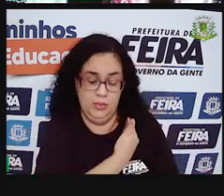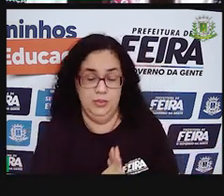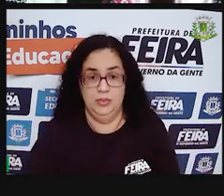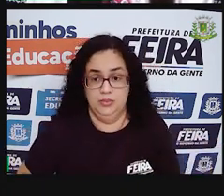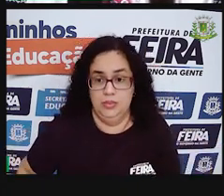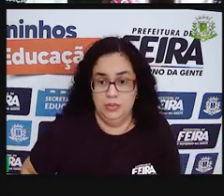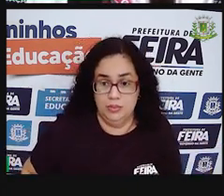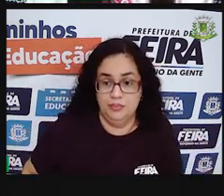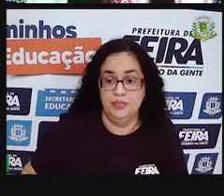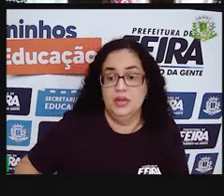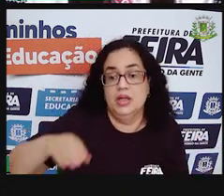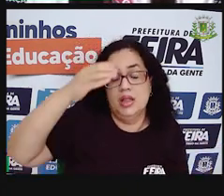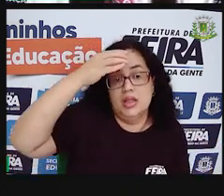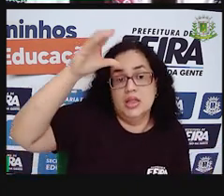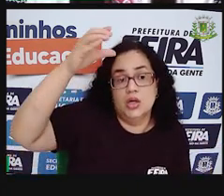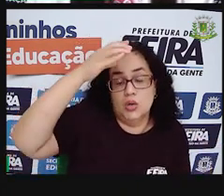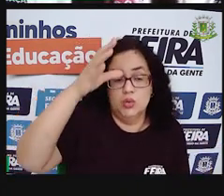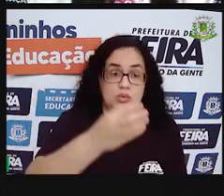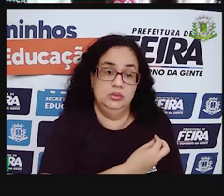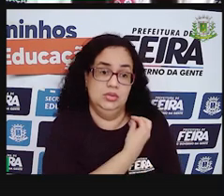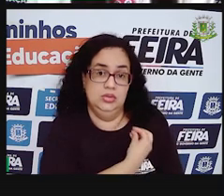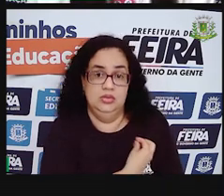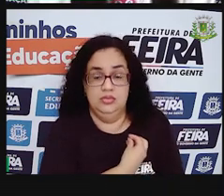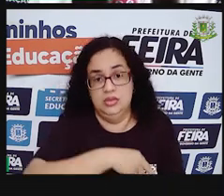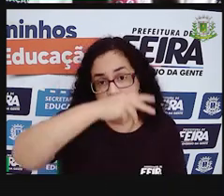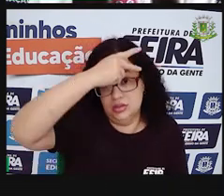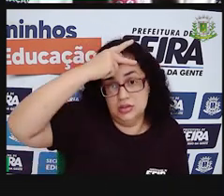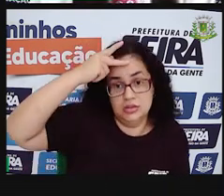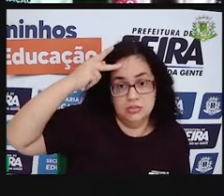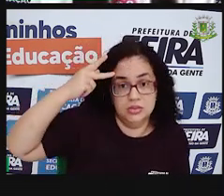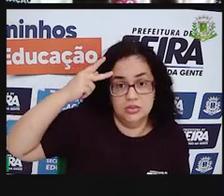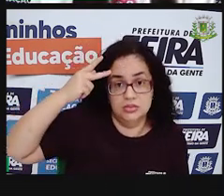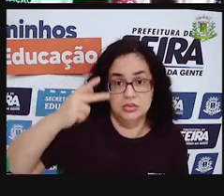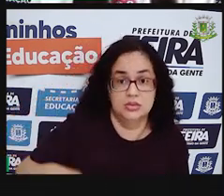da cultura, né, e da vida dessas pessoas.